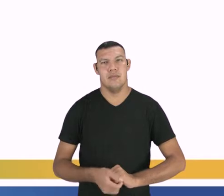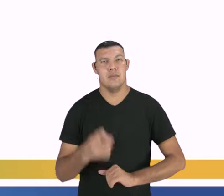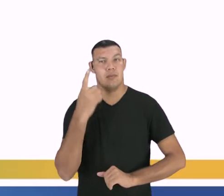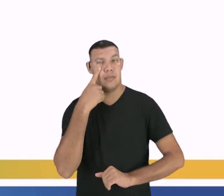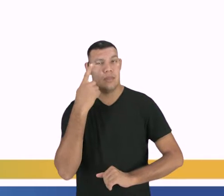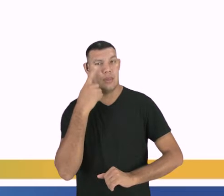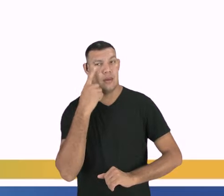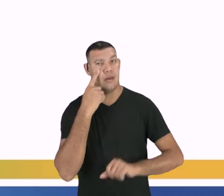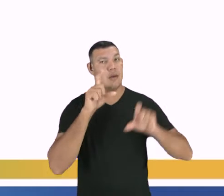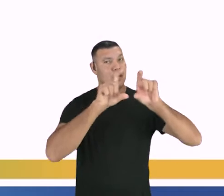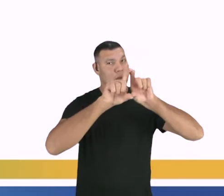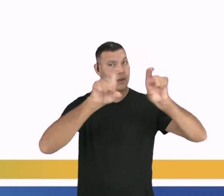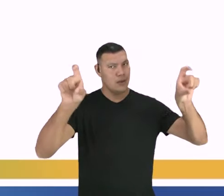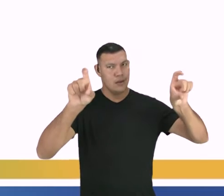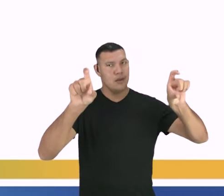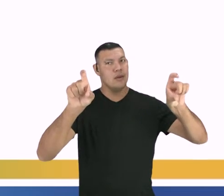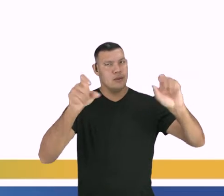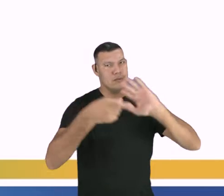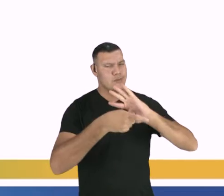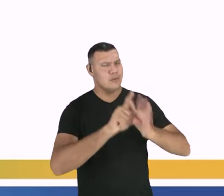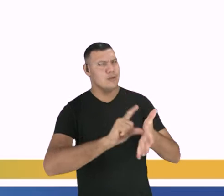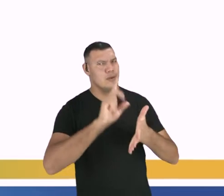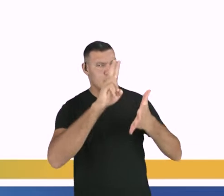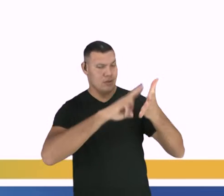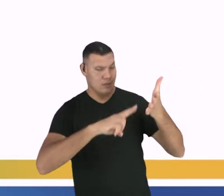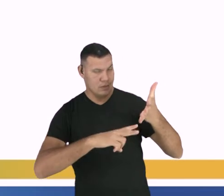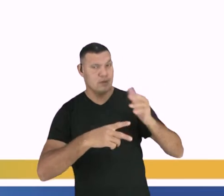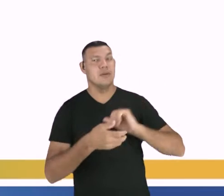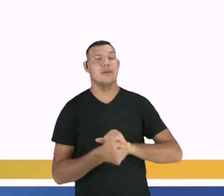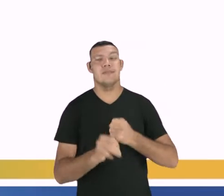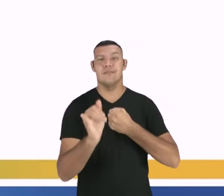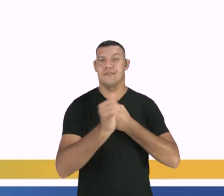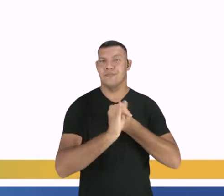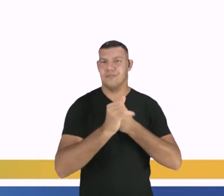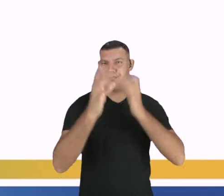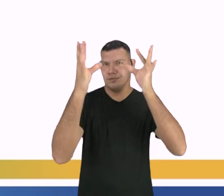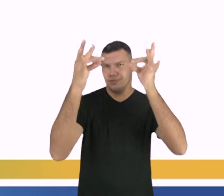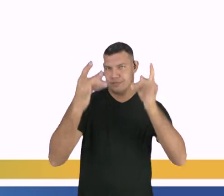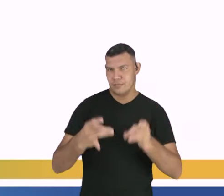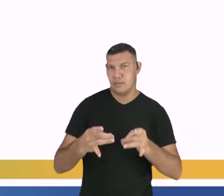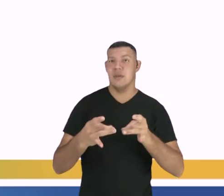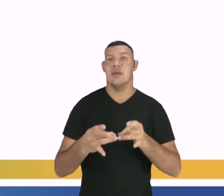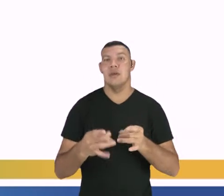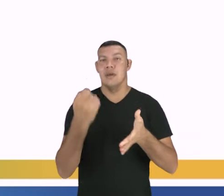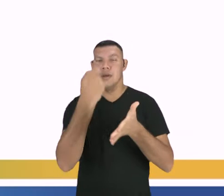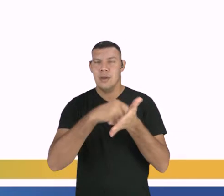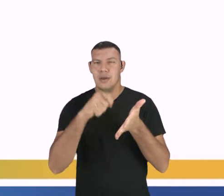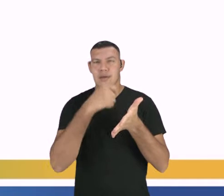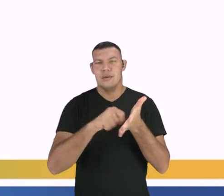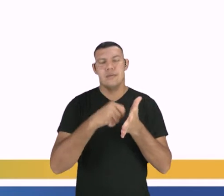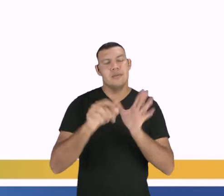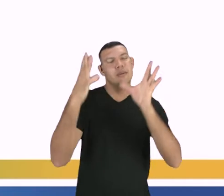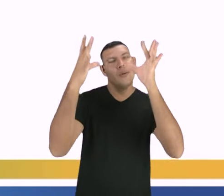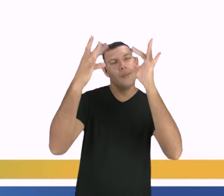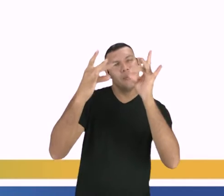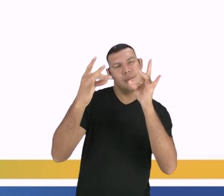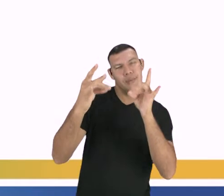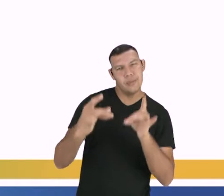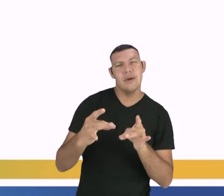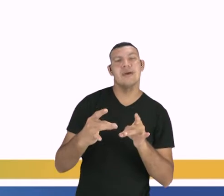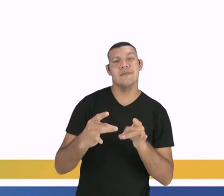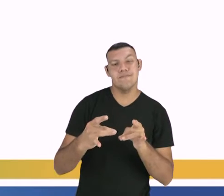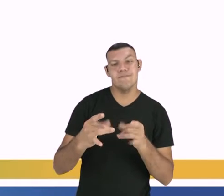Veja que nesse trecho, que é o mesmo trecho que a gente leu, da crônica descritiva, o autor descreve com detalhes uma cena que